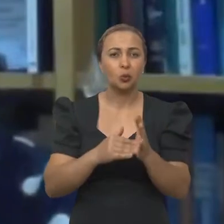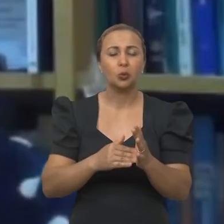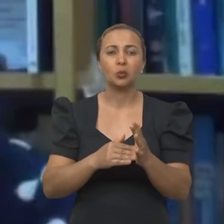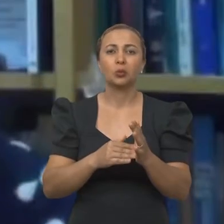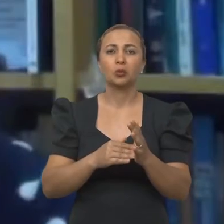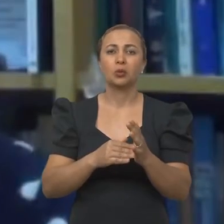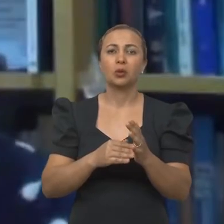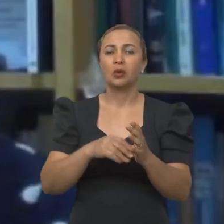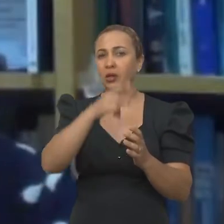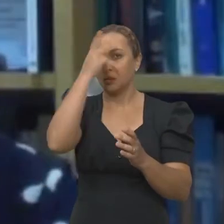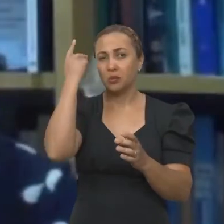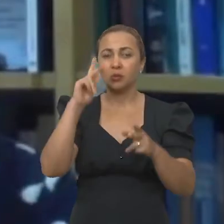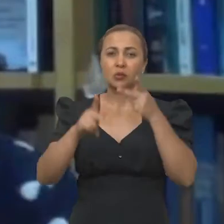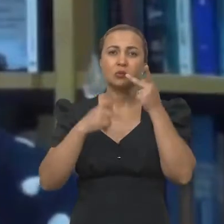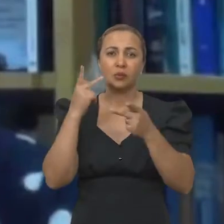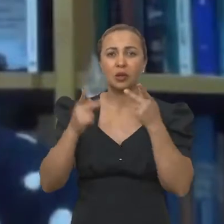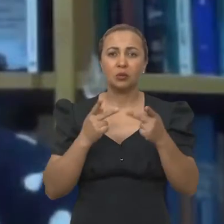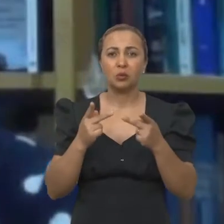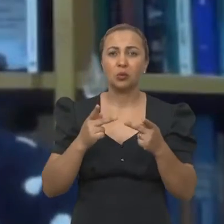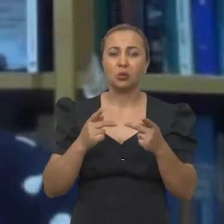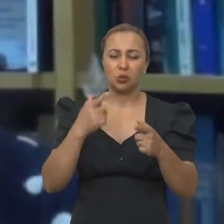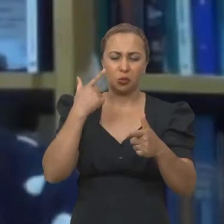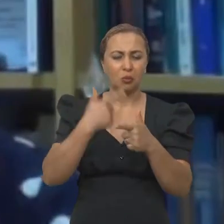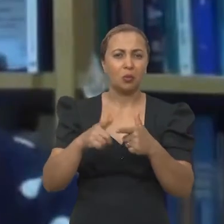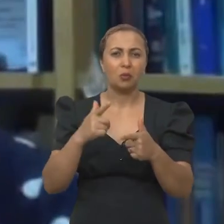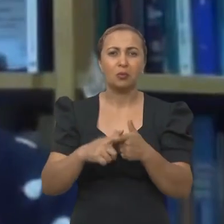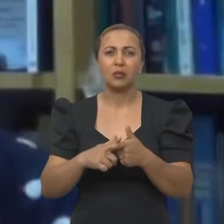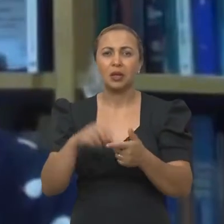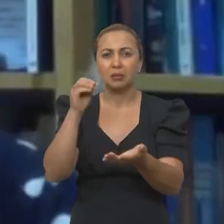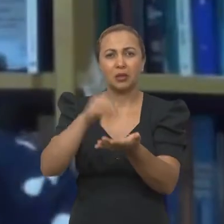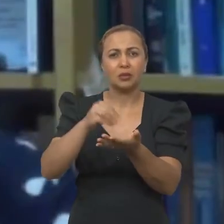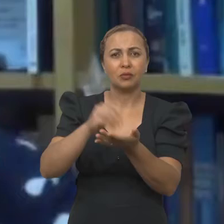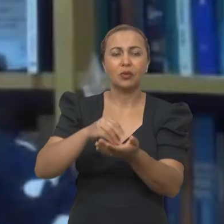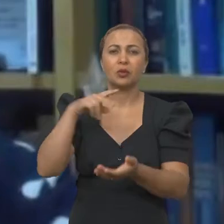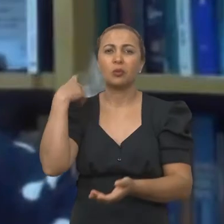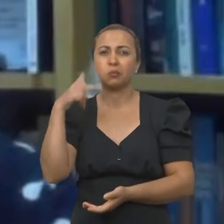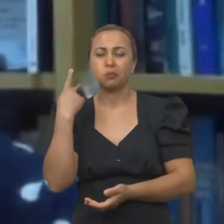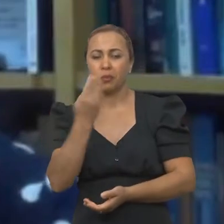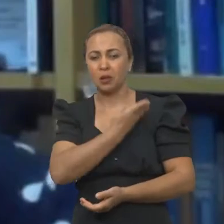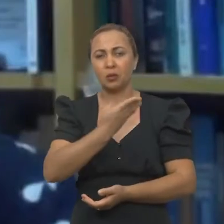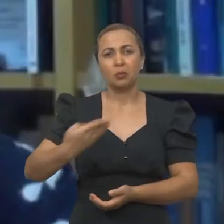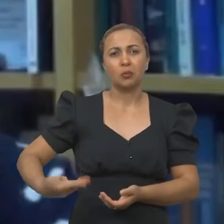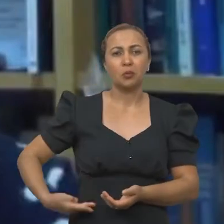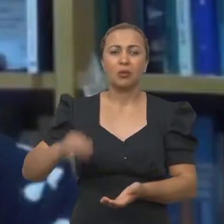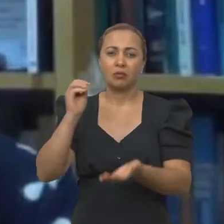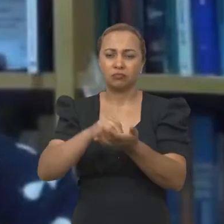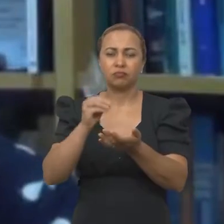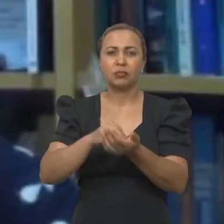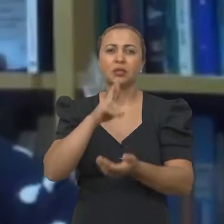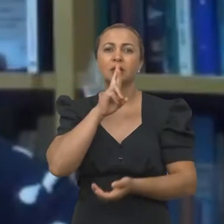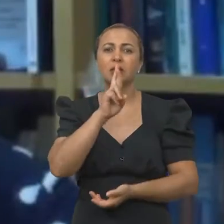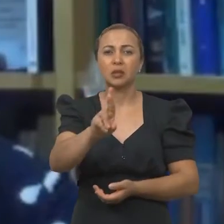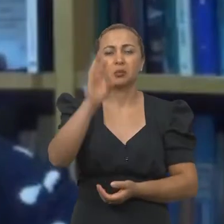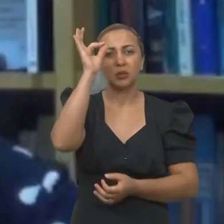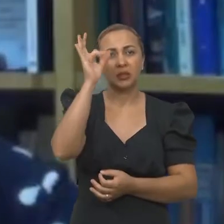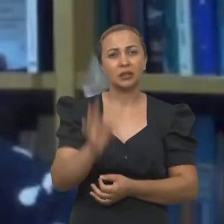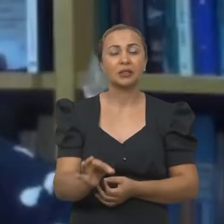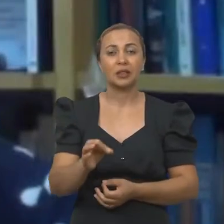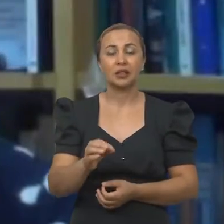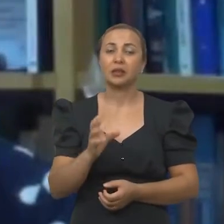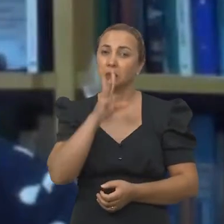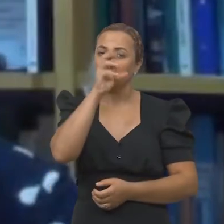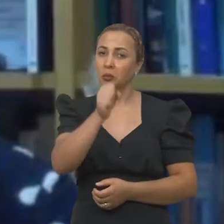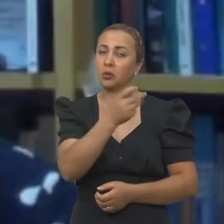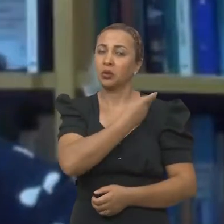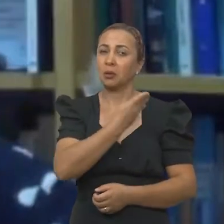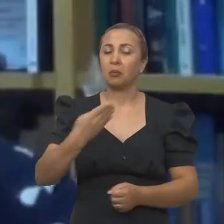Em toda essa situação de calamidade, de falta de política pública, de falta de respostas